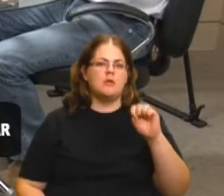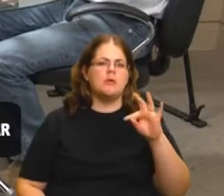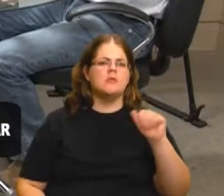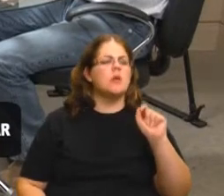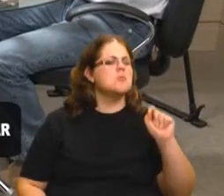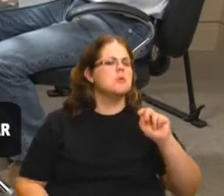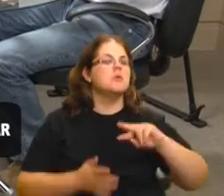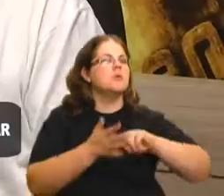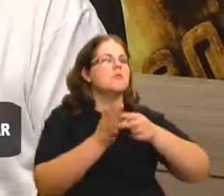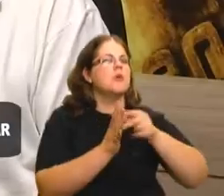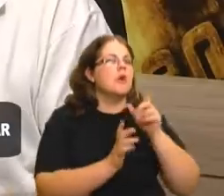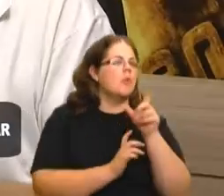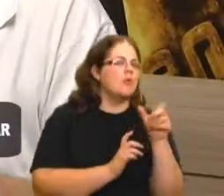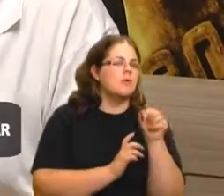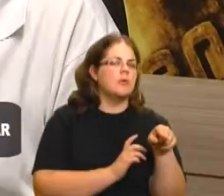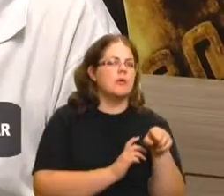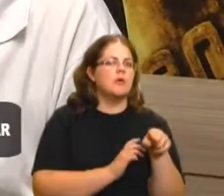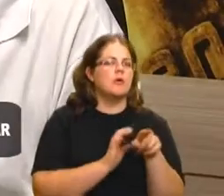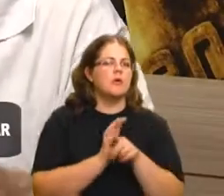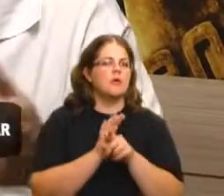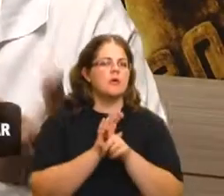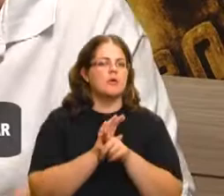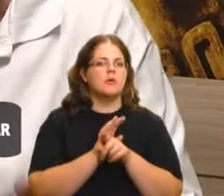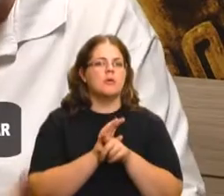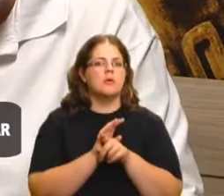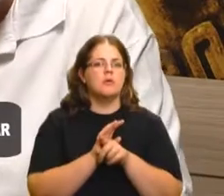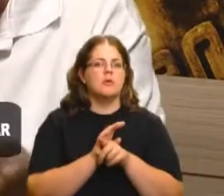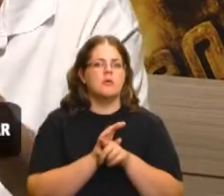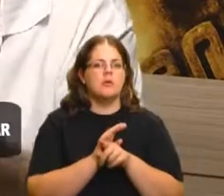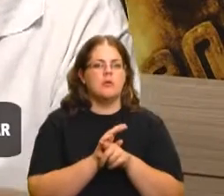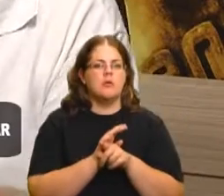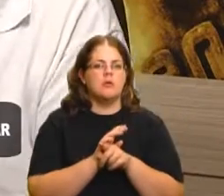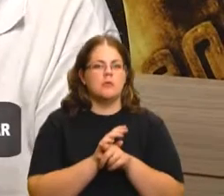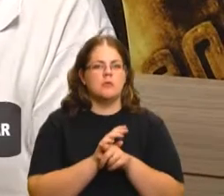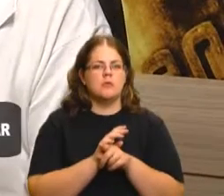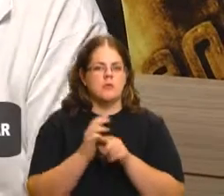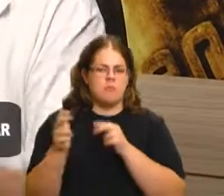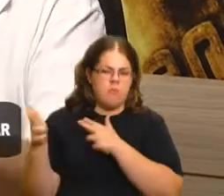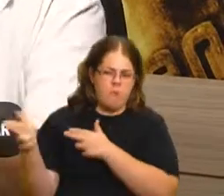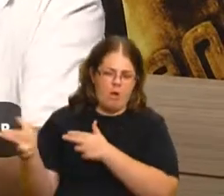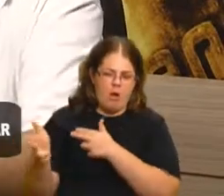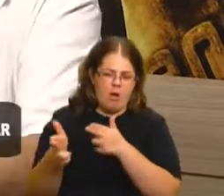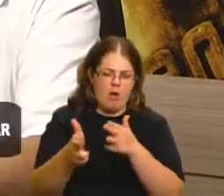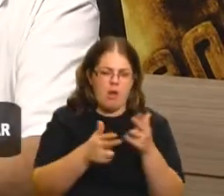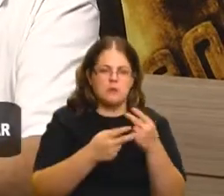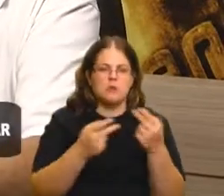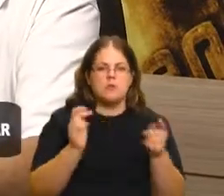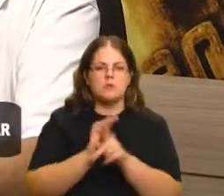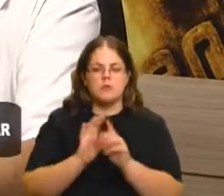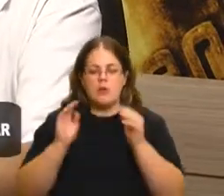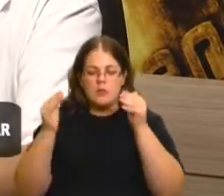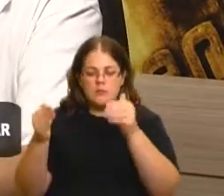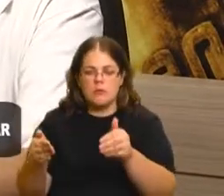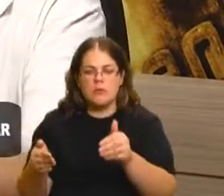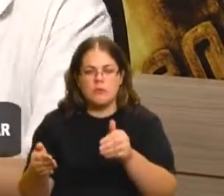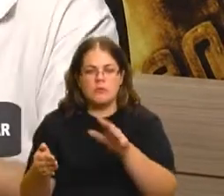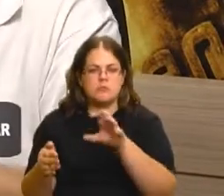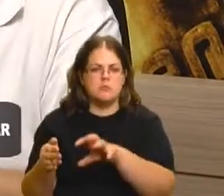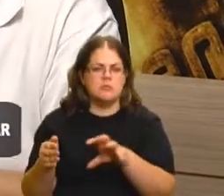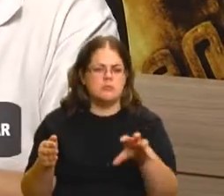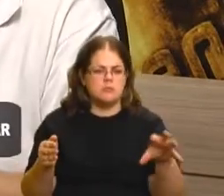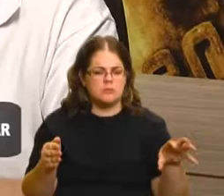terrorismo é o quê? Ação terrorista é um tipo de ação que causa danos a um